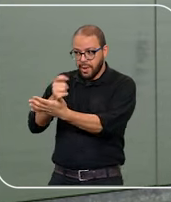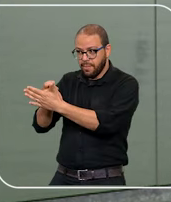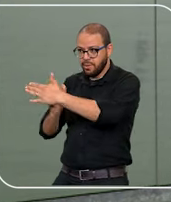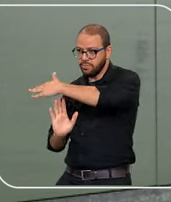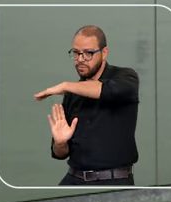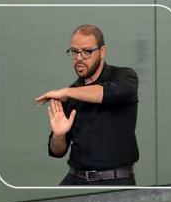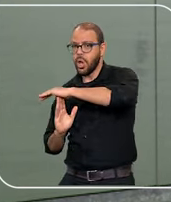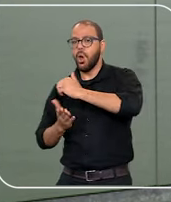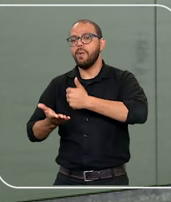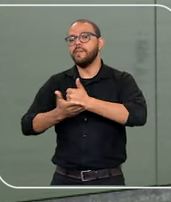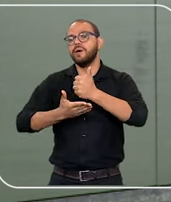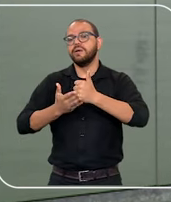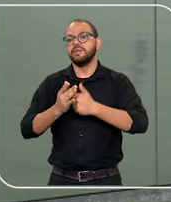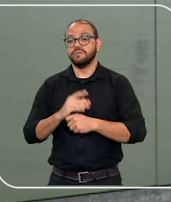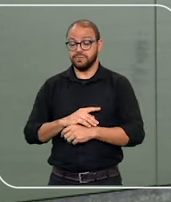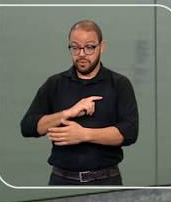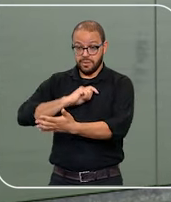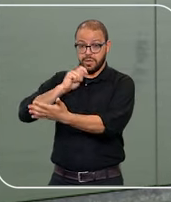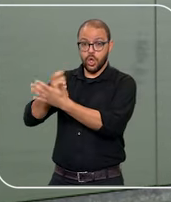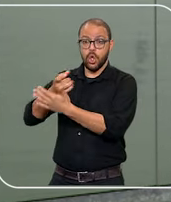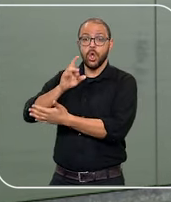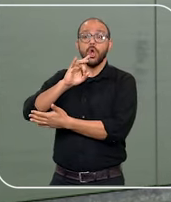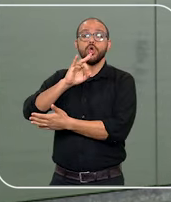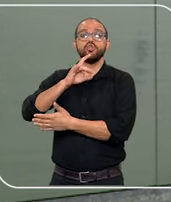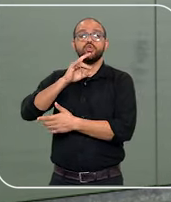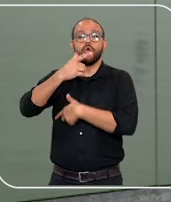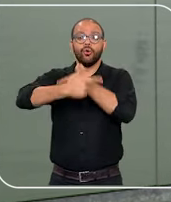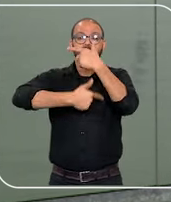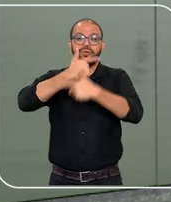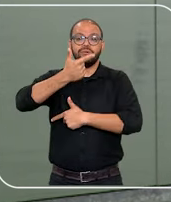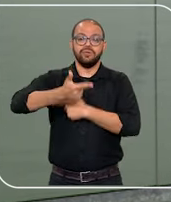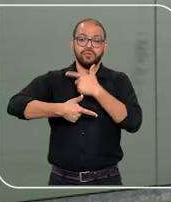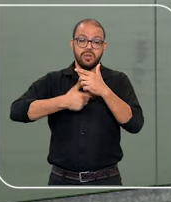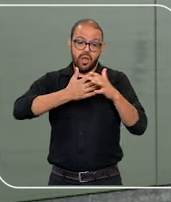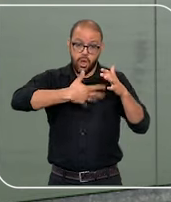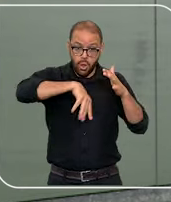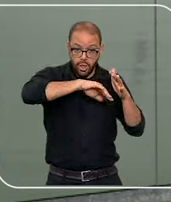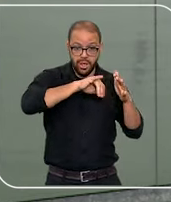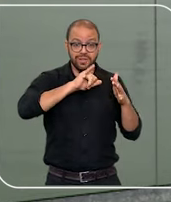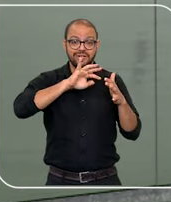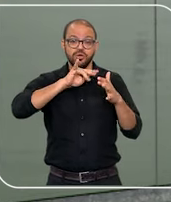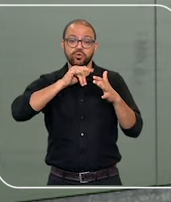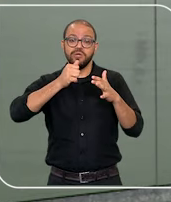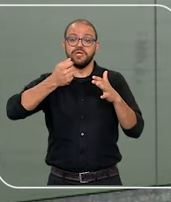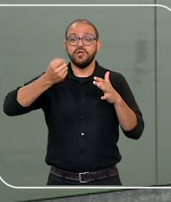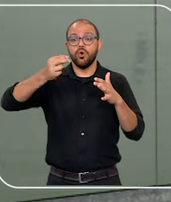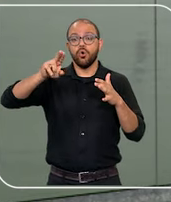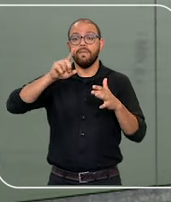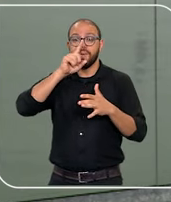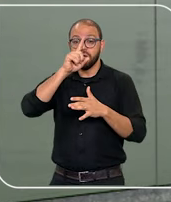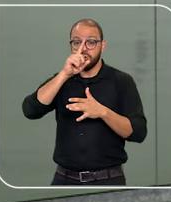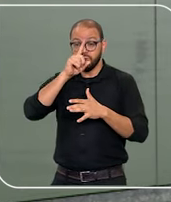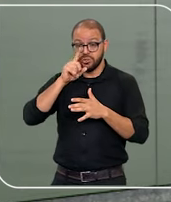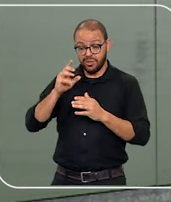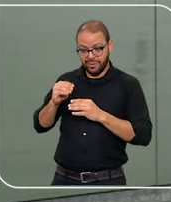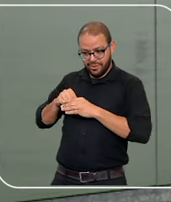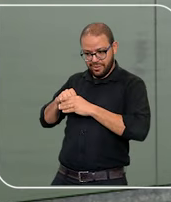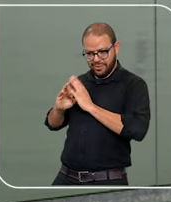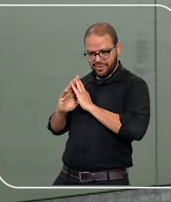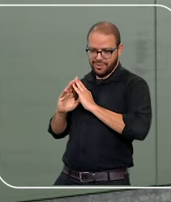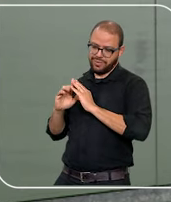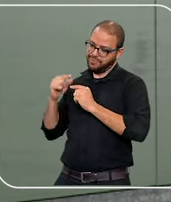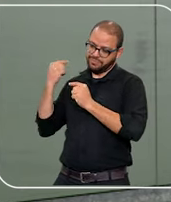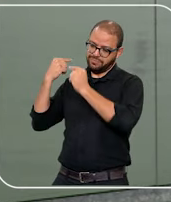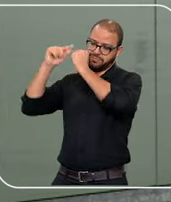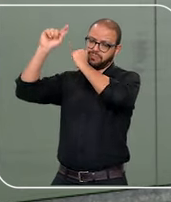dos benefícios. O fundamento foi que as verbas são devidas apenas quando os servidores atuam em ambientes insalubres ou perigosos, o que não